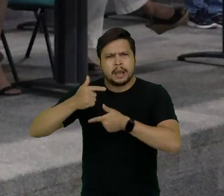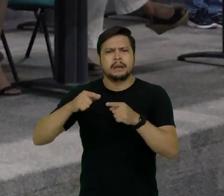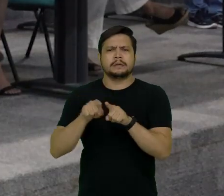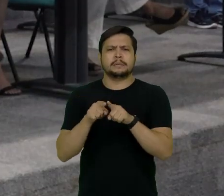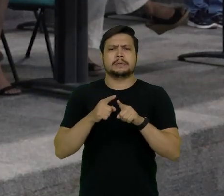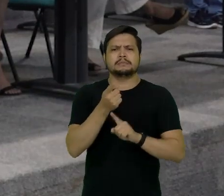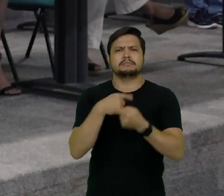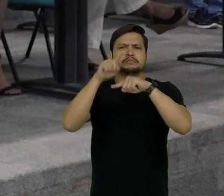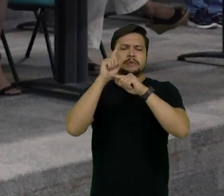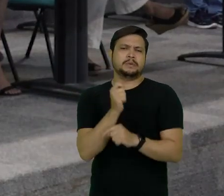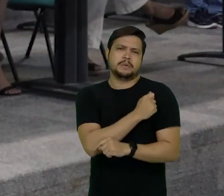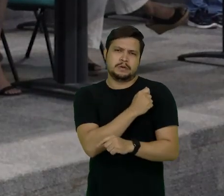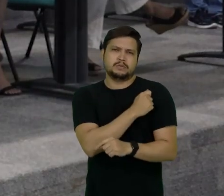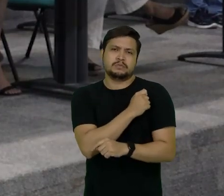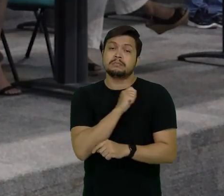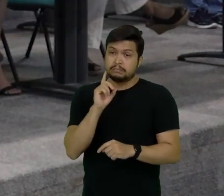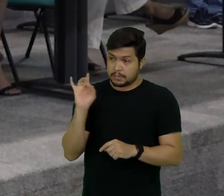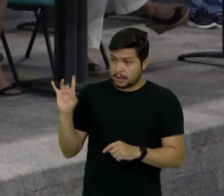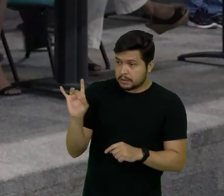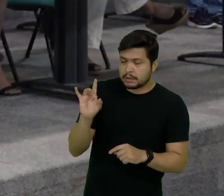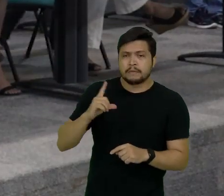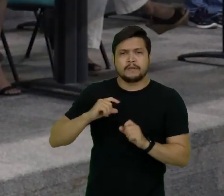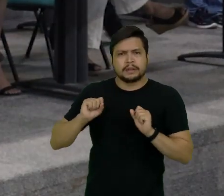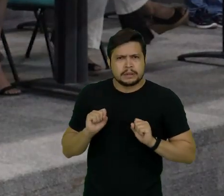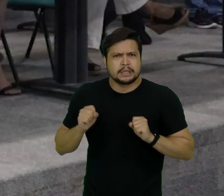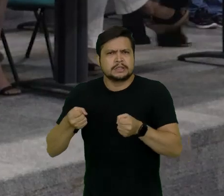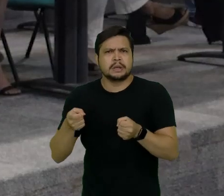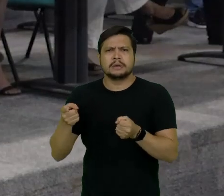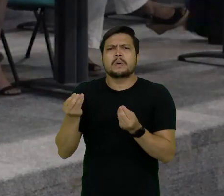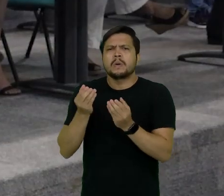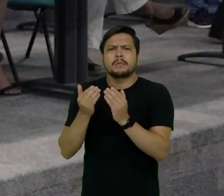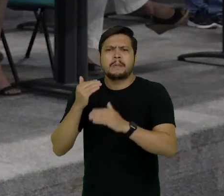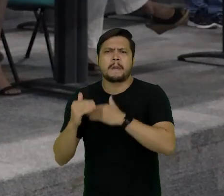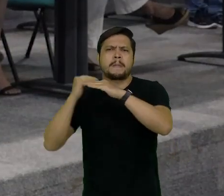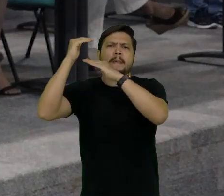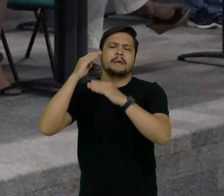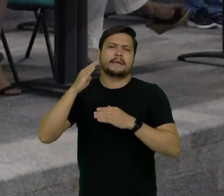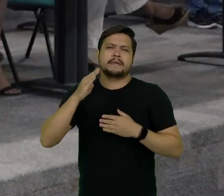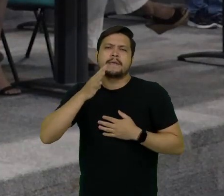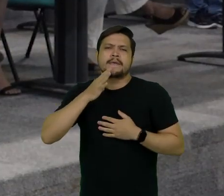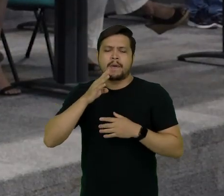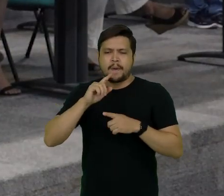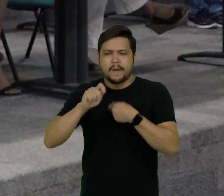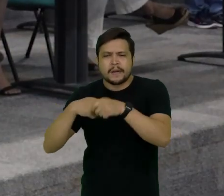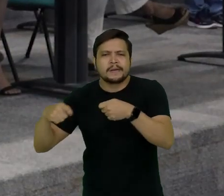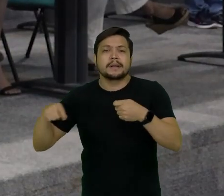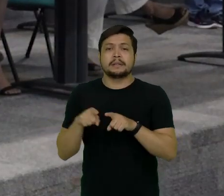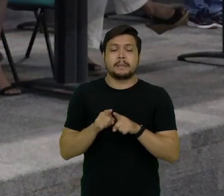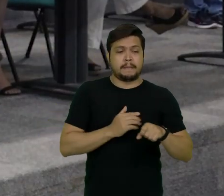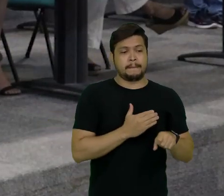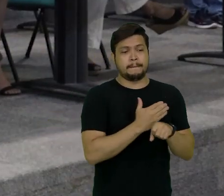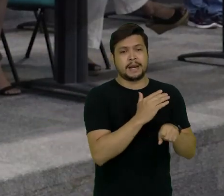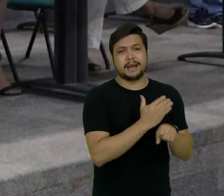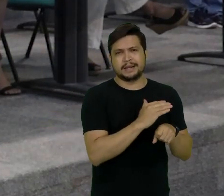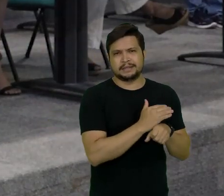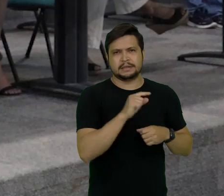dedicando ao avanço do conhecimento e à aplicação prática das ciências zootécnicas. O